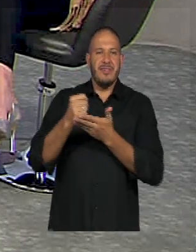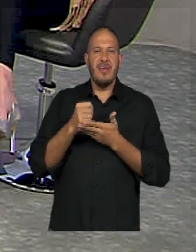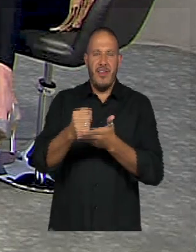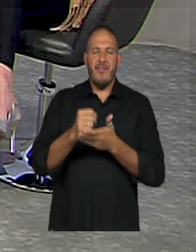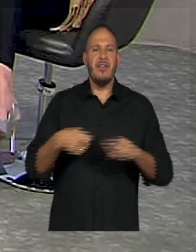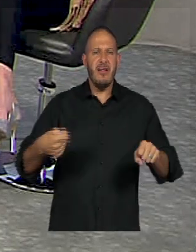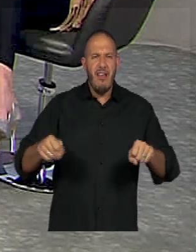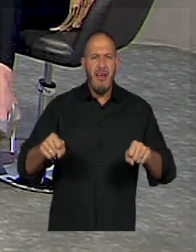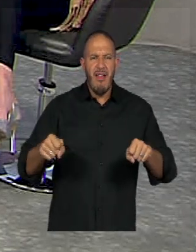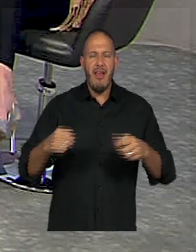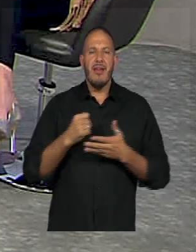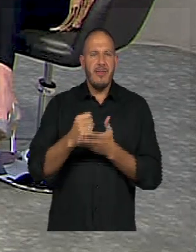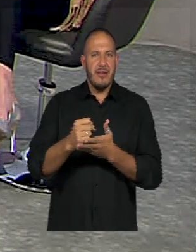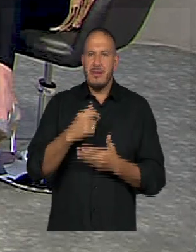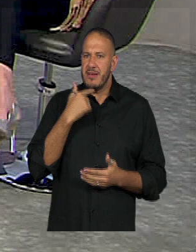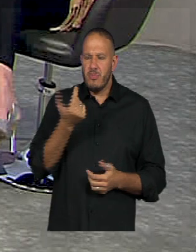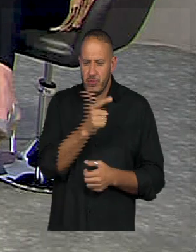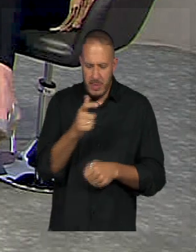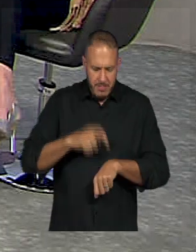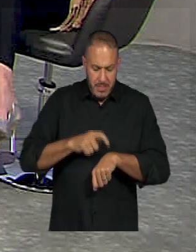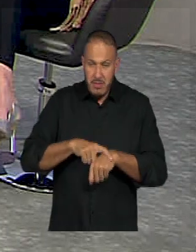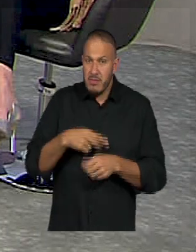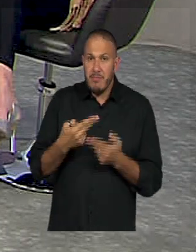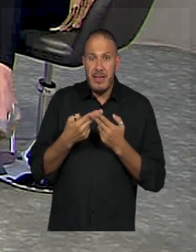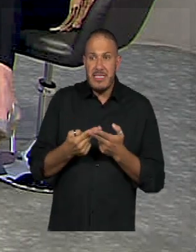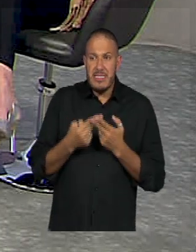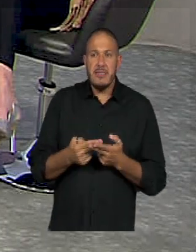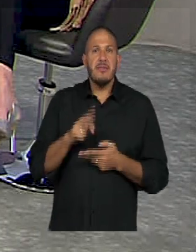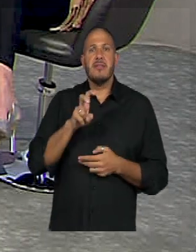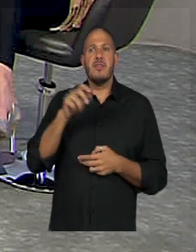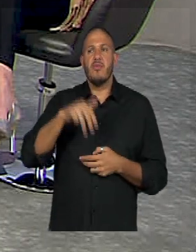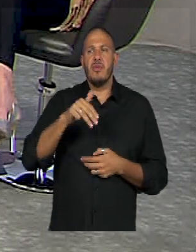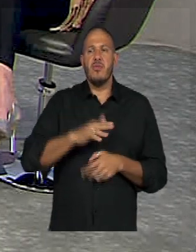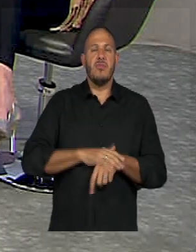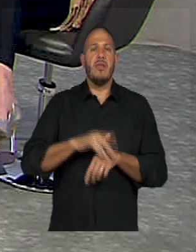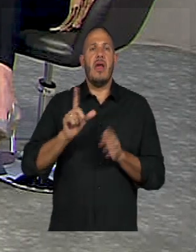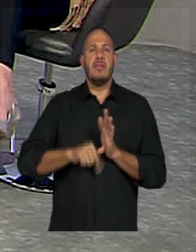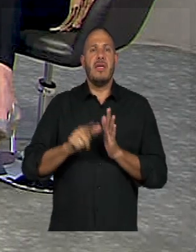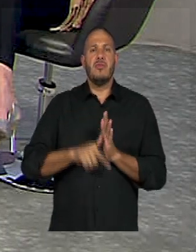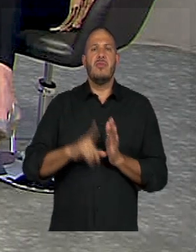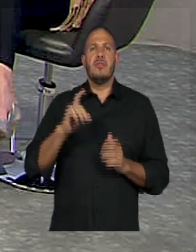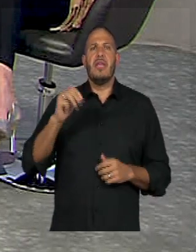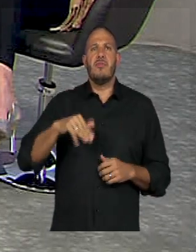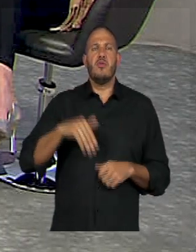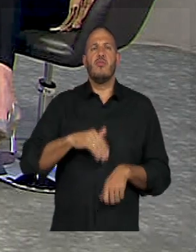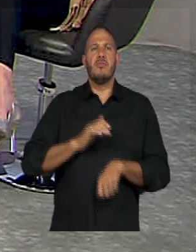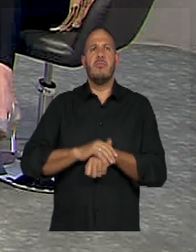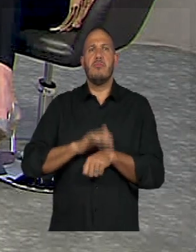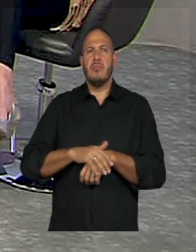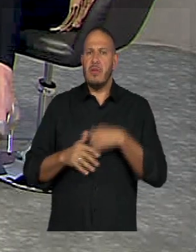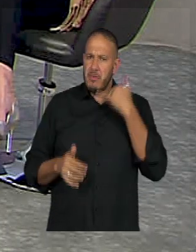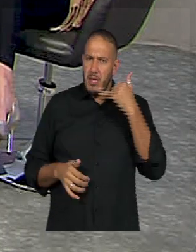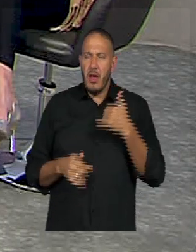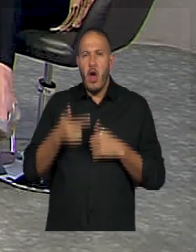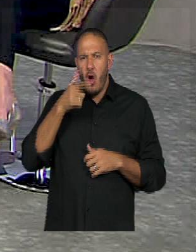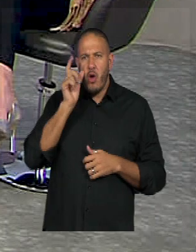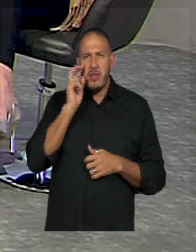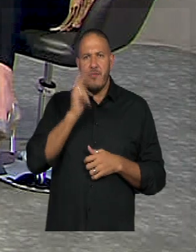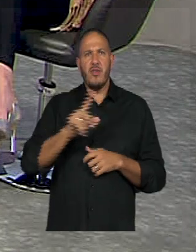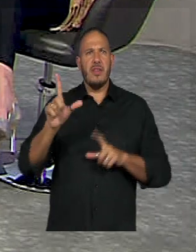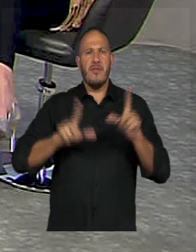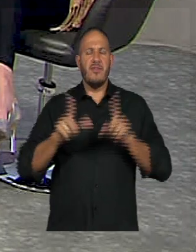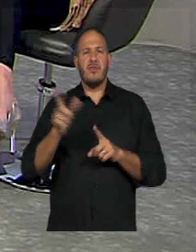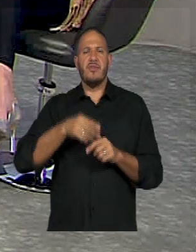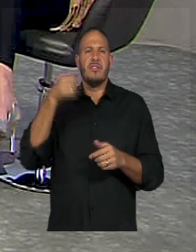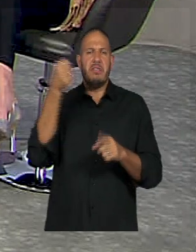ficar esperando 5 minutos na comida em casa, né? Atrasou 10 minutos, o cara bate no motoqueiro lá, como nós vimos na televisão agora há